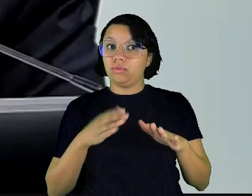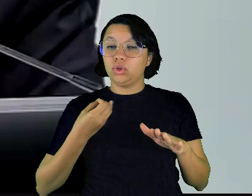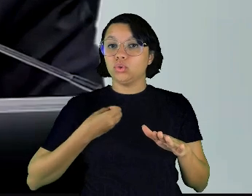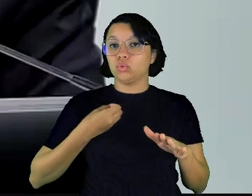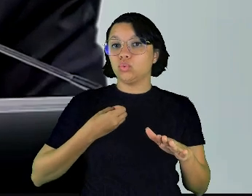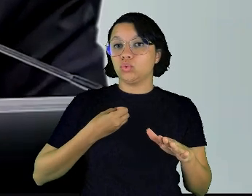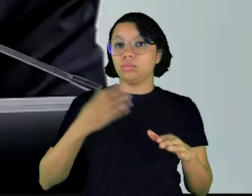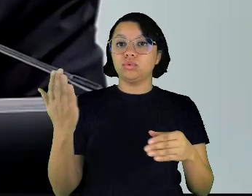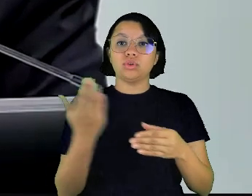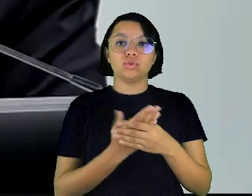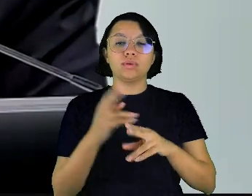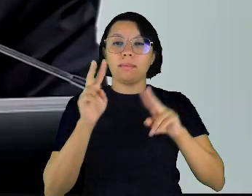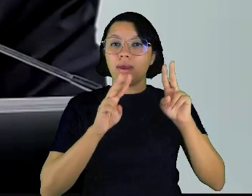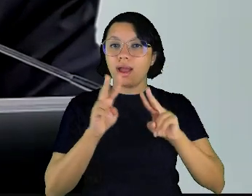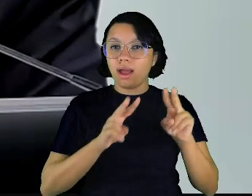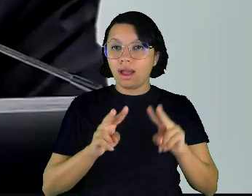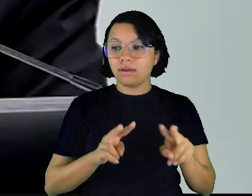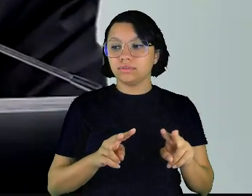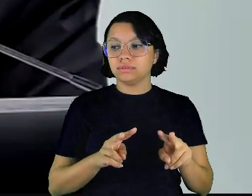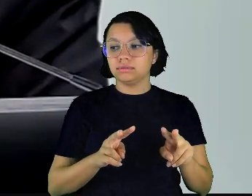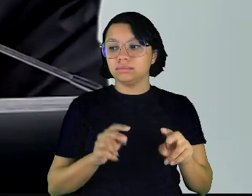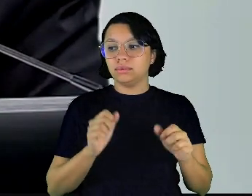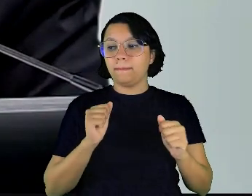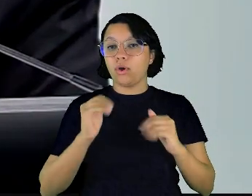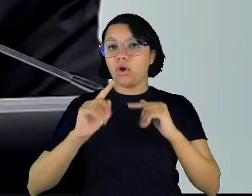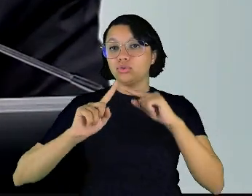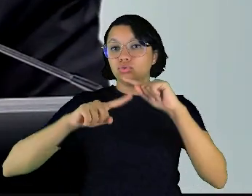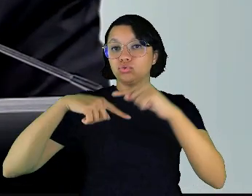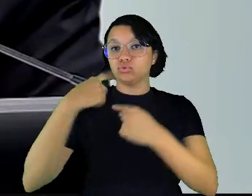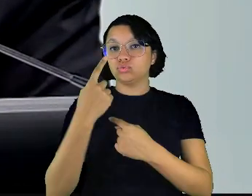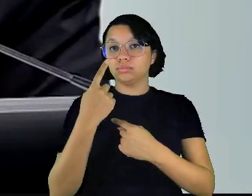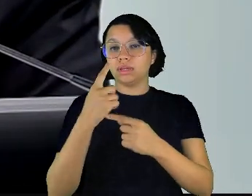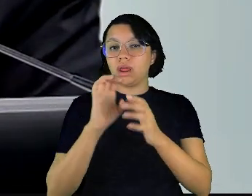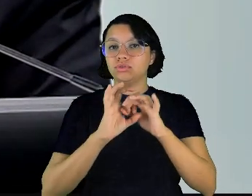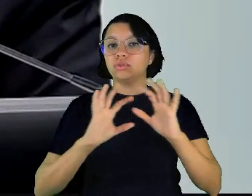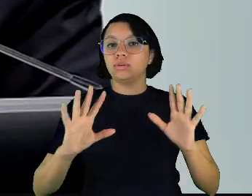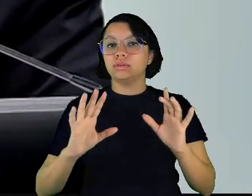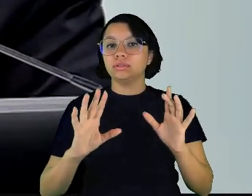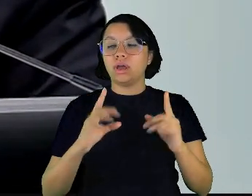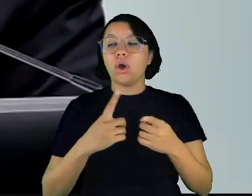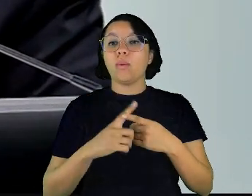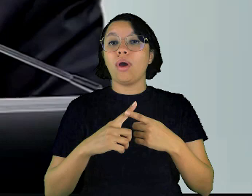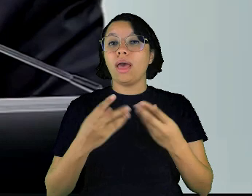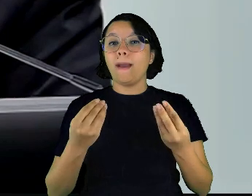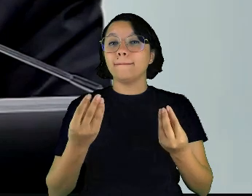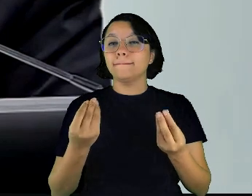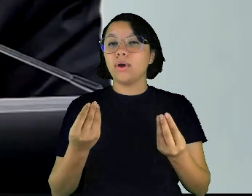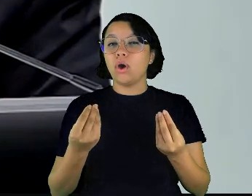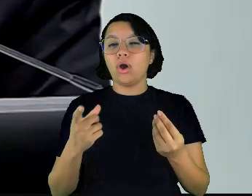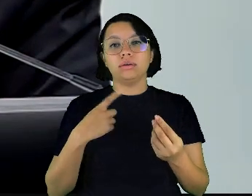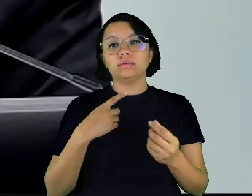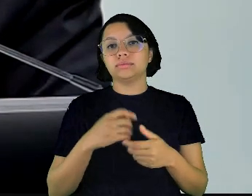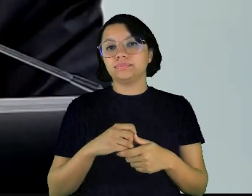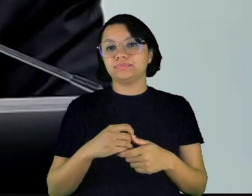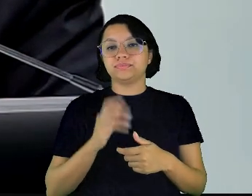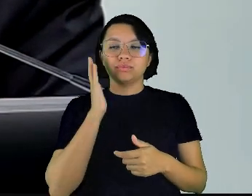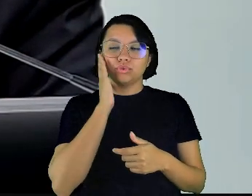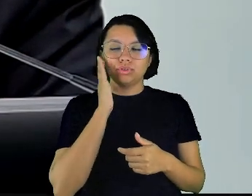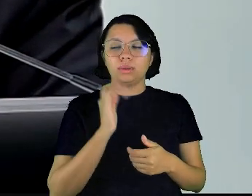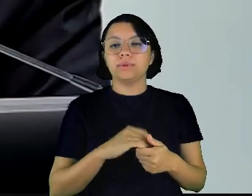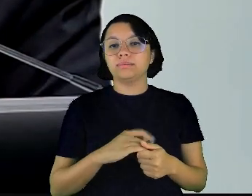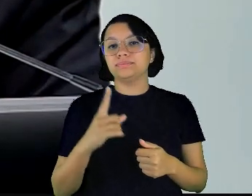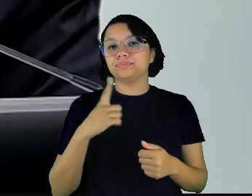ações para revisão pode até superar o número de concessão, de tanto que nós temos. Porque realmente a gente sabe que há